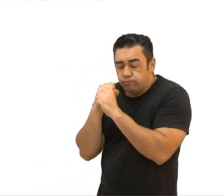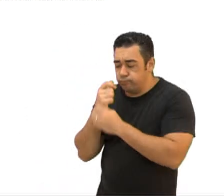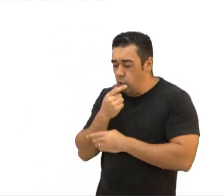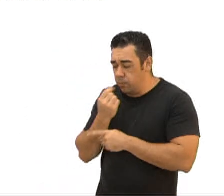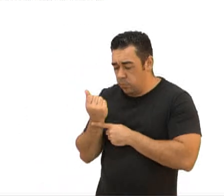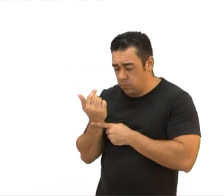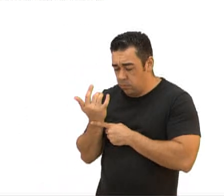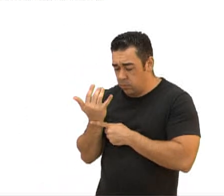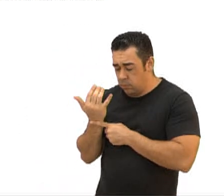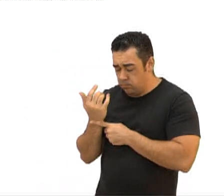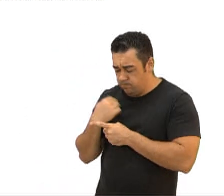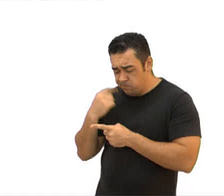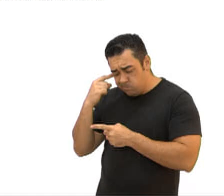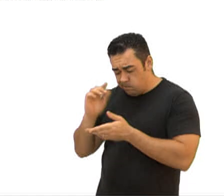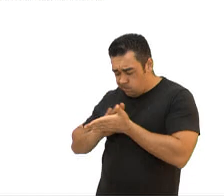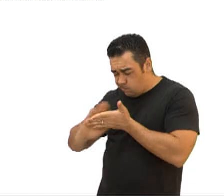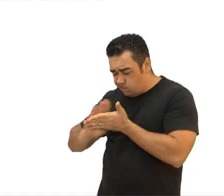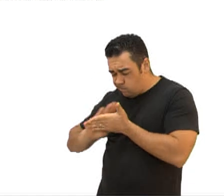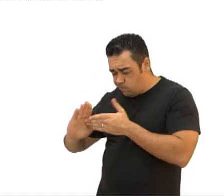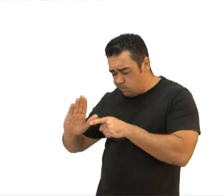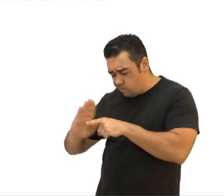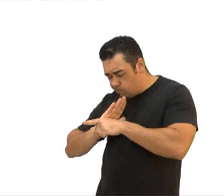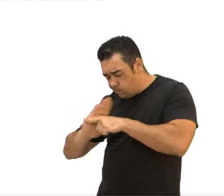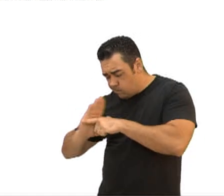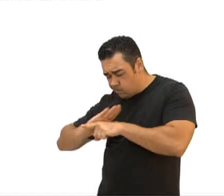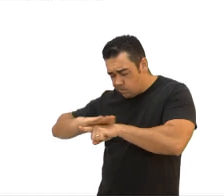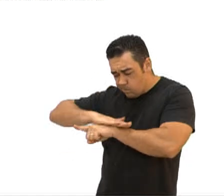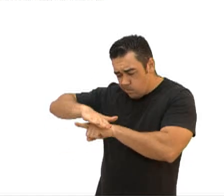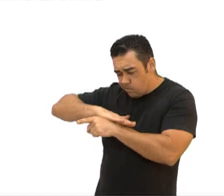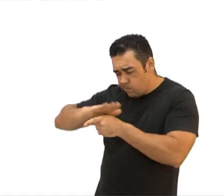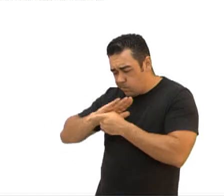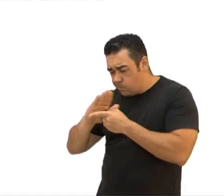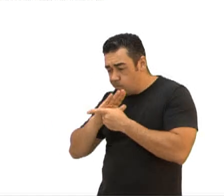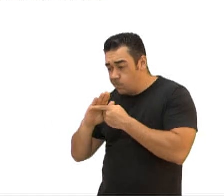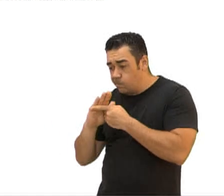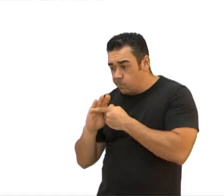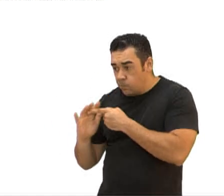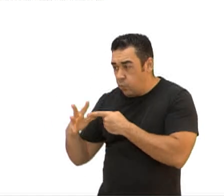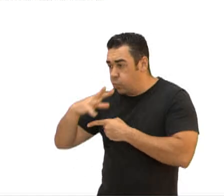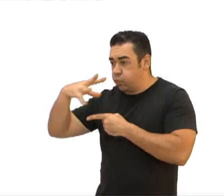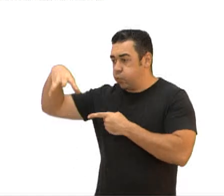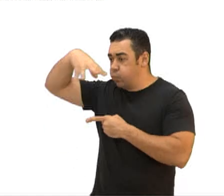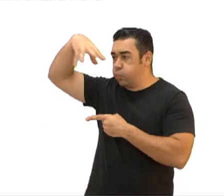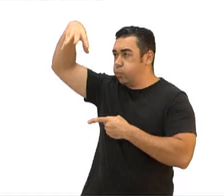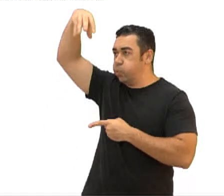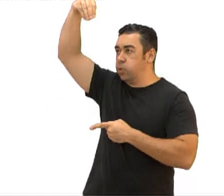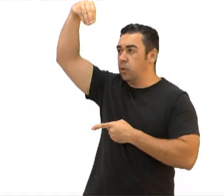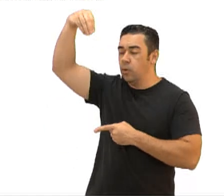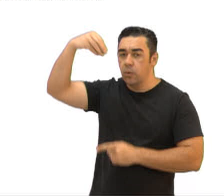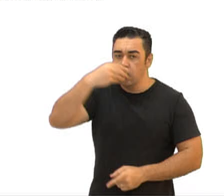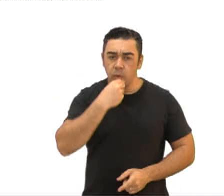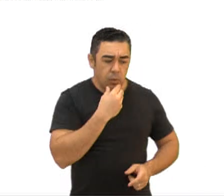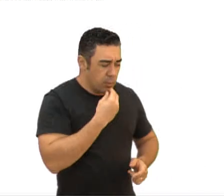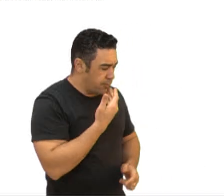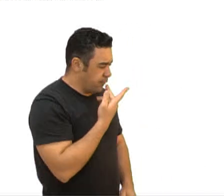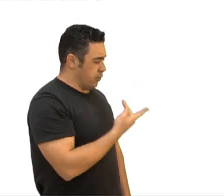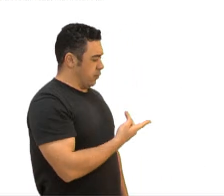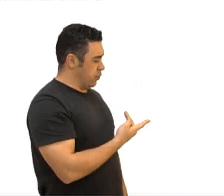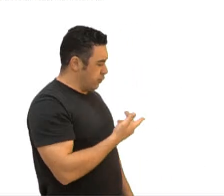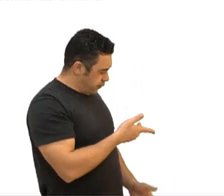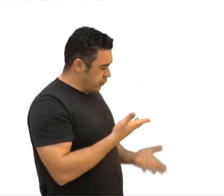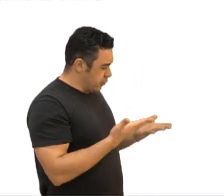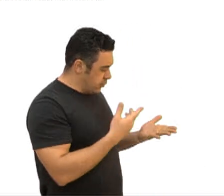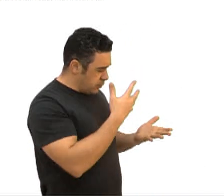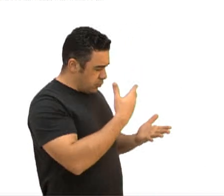lâmpada e um gênio apareceu. Agora, você é meu amo, peça o que quiser. Surpreso com o gênio,